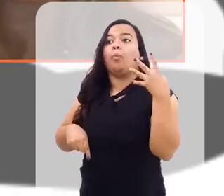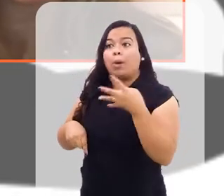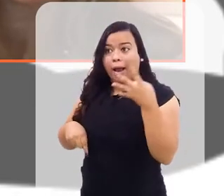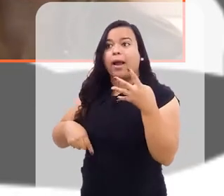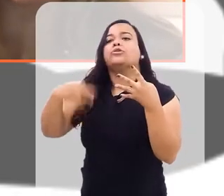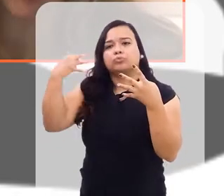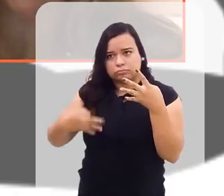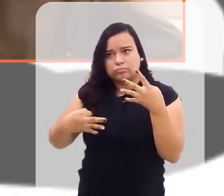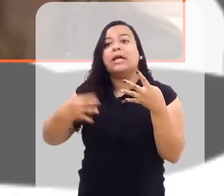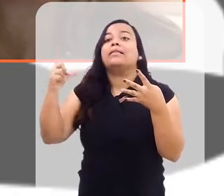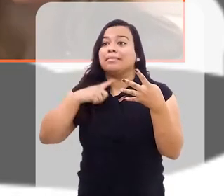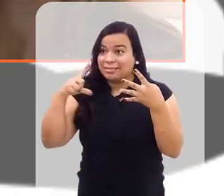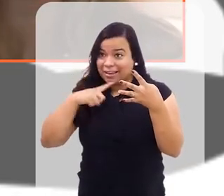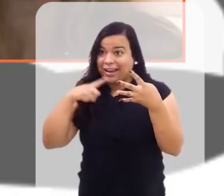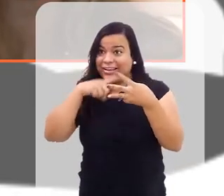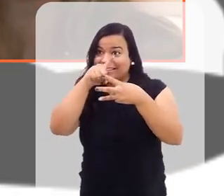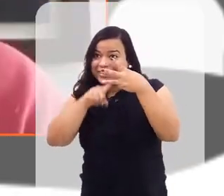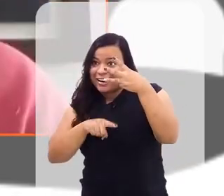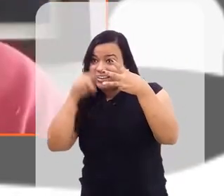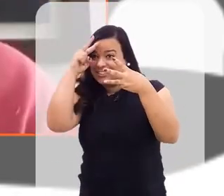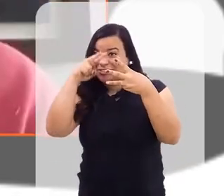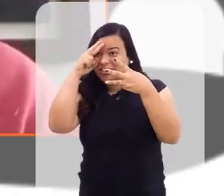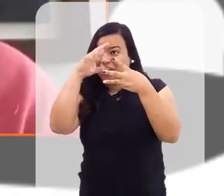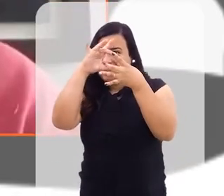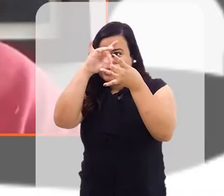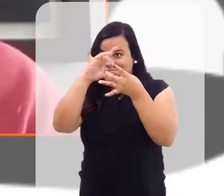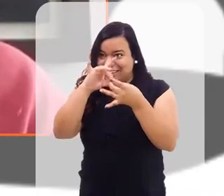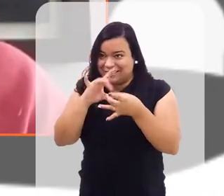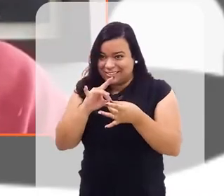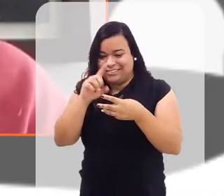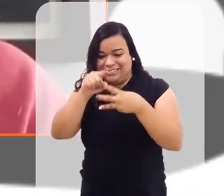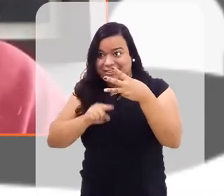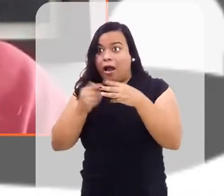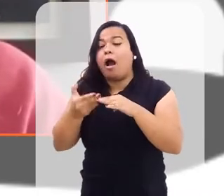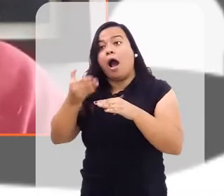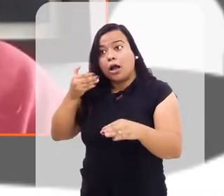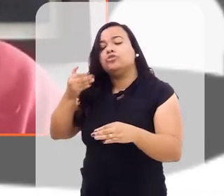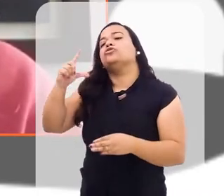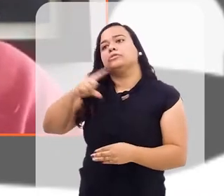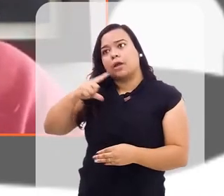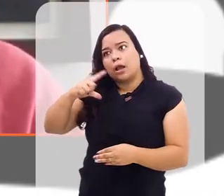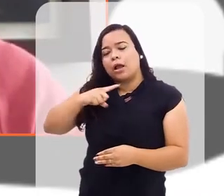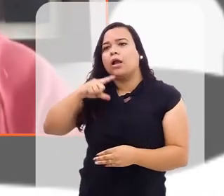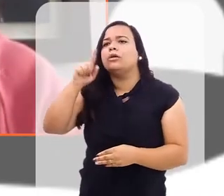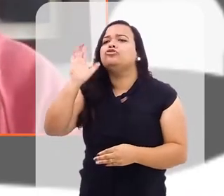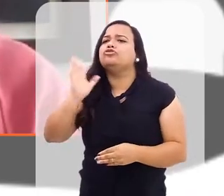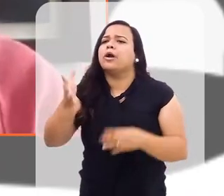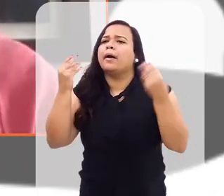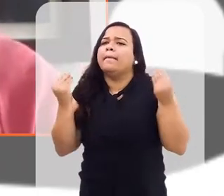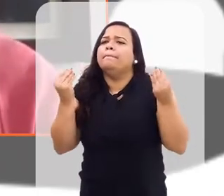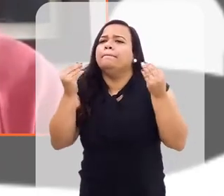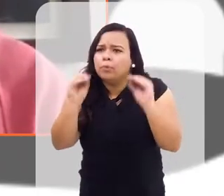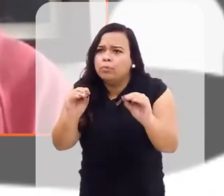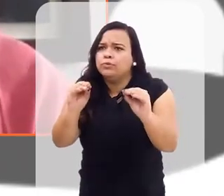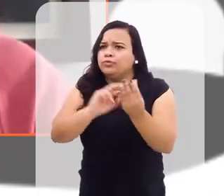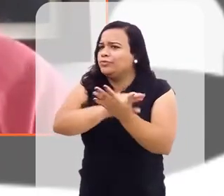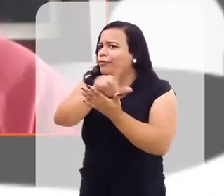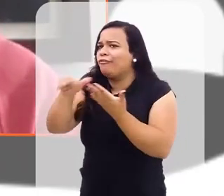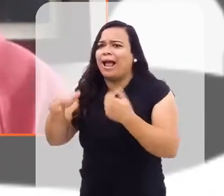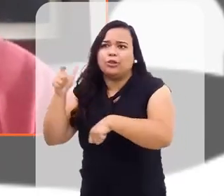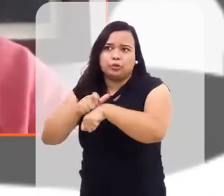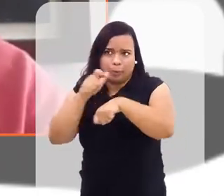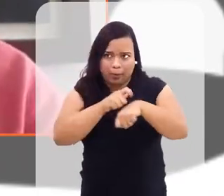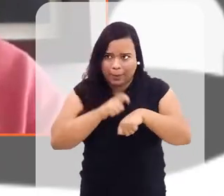quarto. Eu tenho uma Esse é o quarto. trilogia, isso, eu tenho uma trilogia anterior a essa que foi publicado em